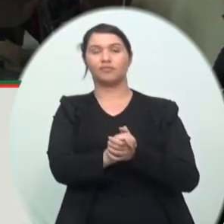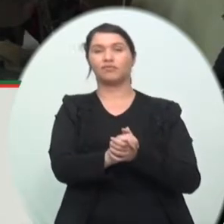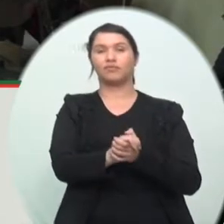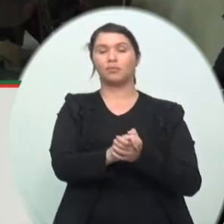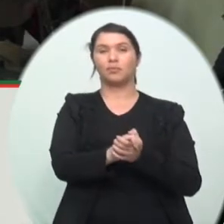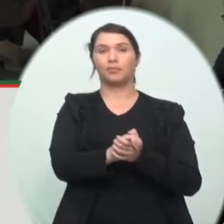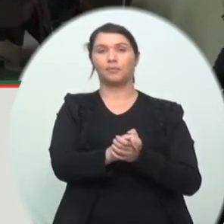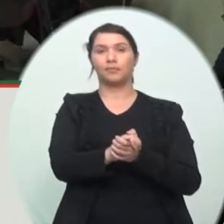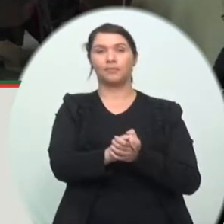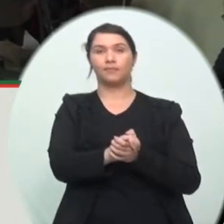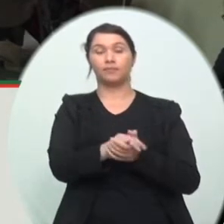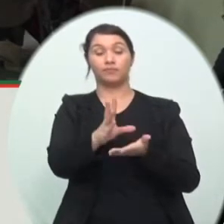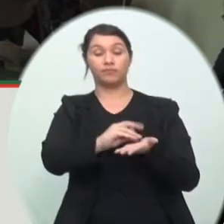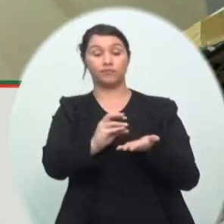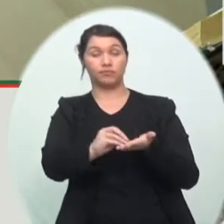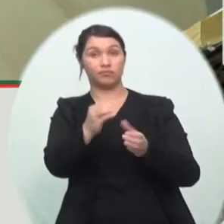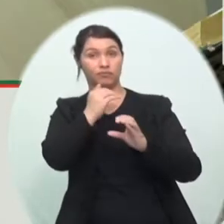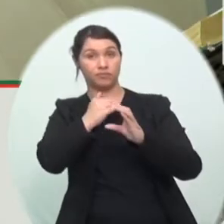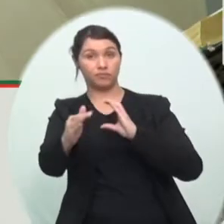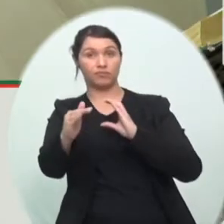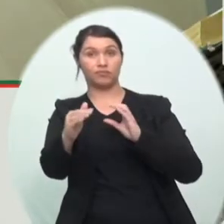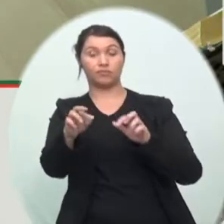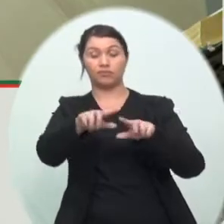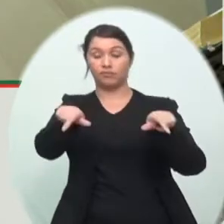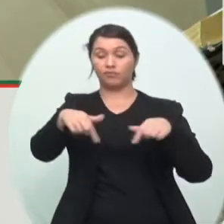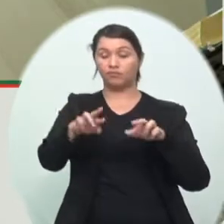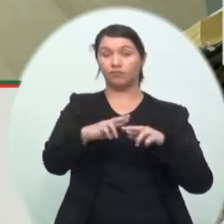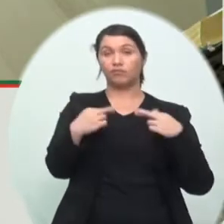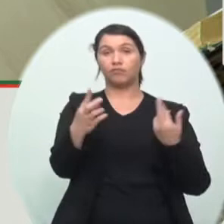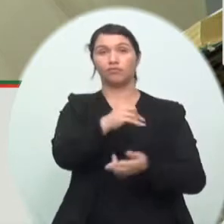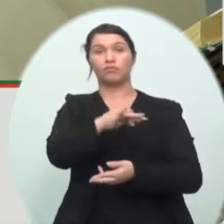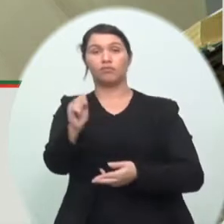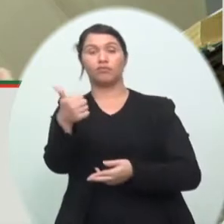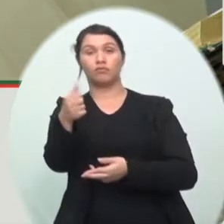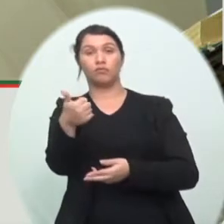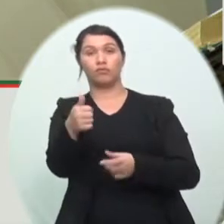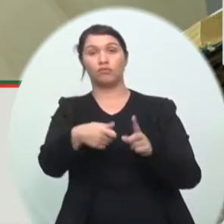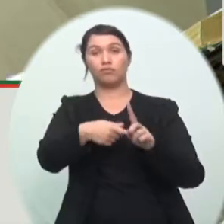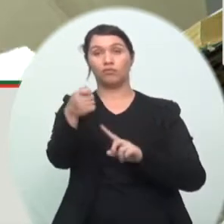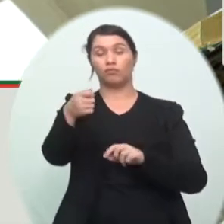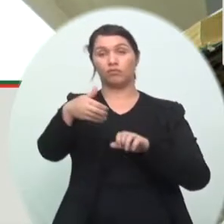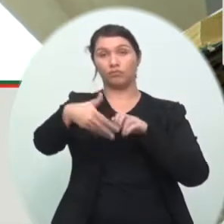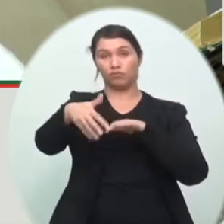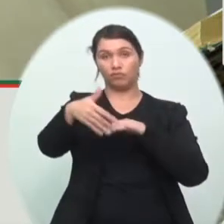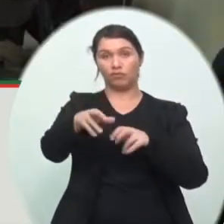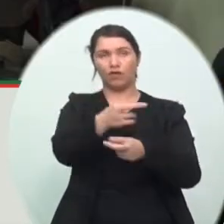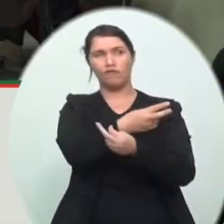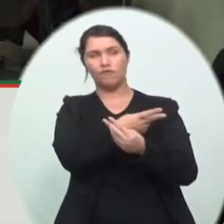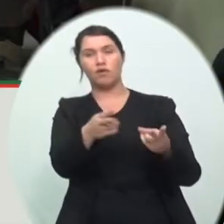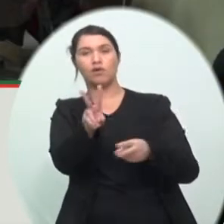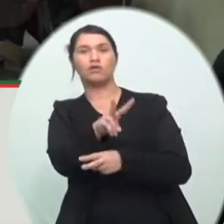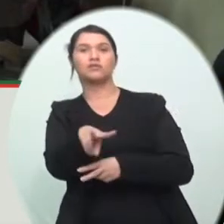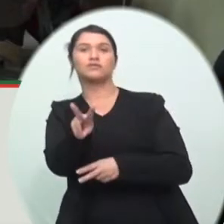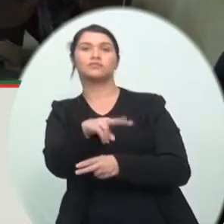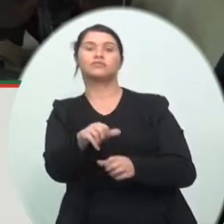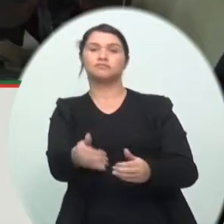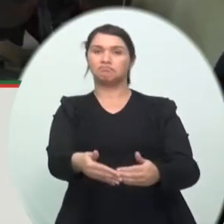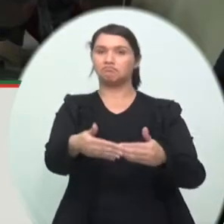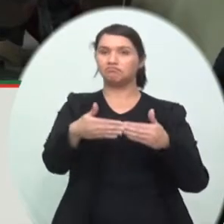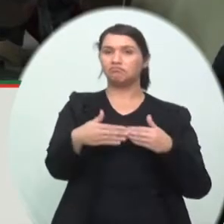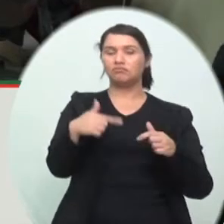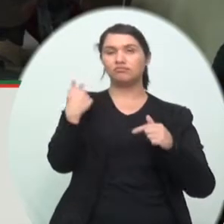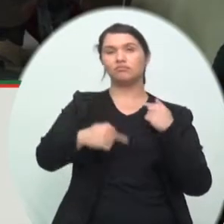cumprimentos. Sala das sessões, 11 de setembro de 2018, diversos vereadores. É isso, senhor presidente. A moção